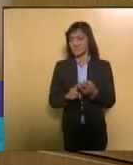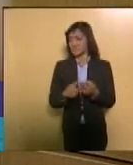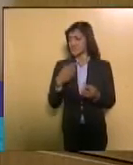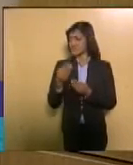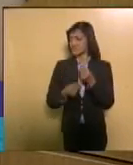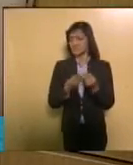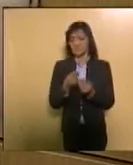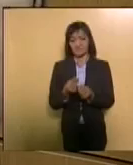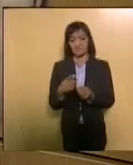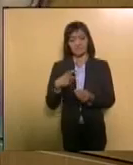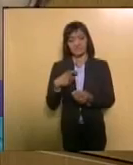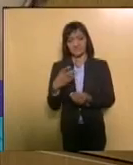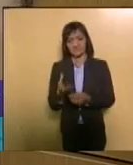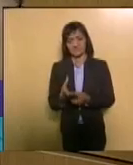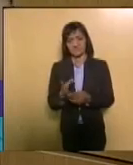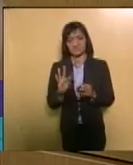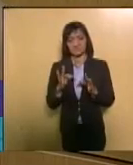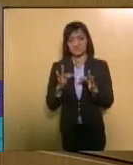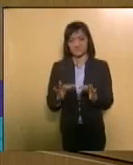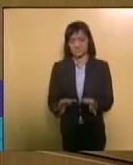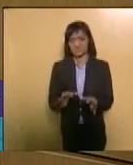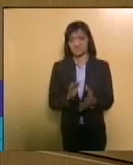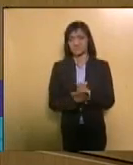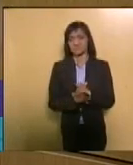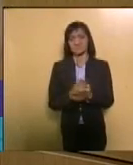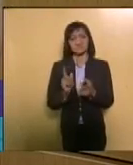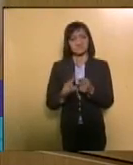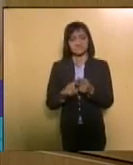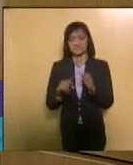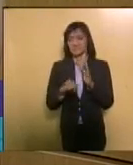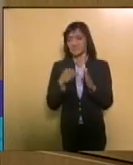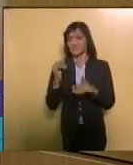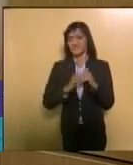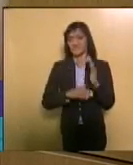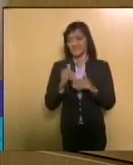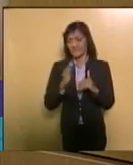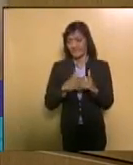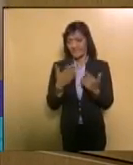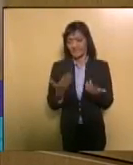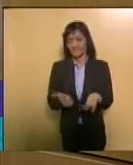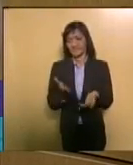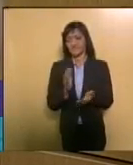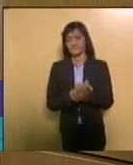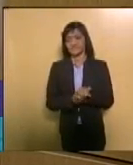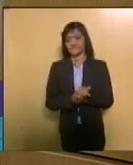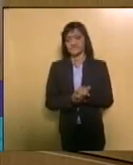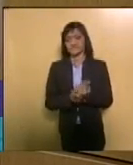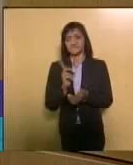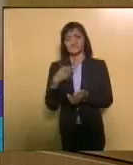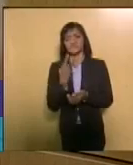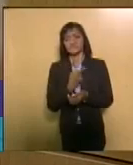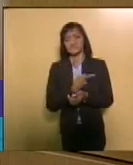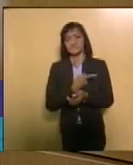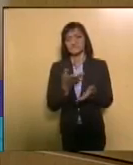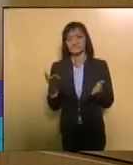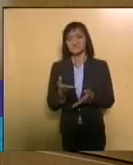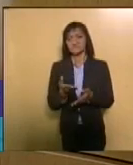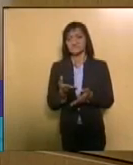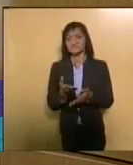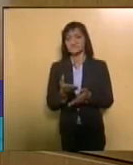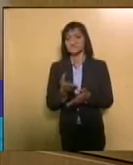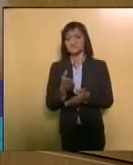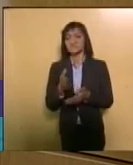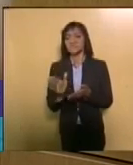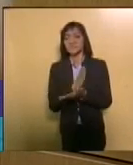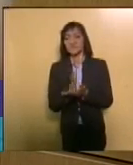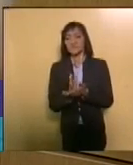do ponto de vista tecnológico impede contratações de profissionais Então a gente tem estados no Brasil que não